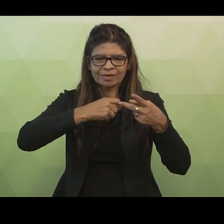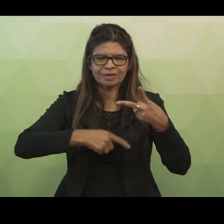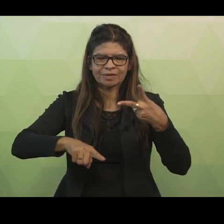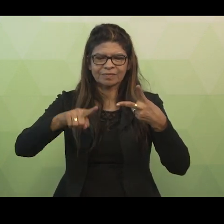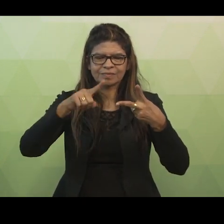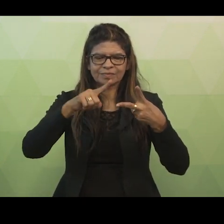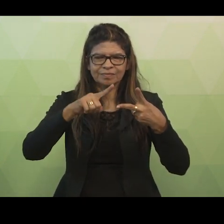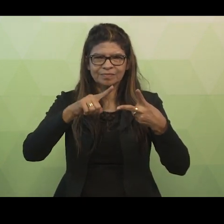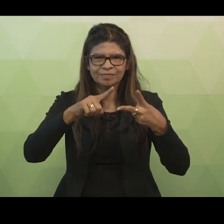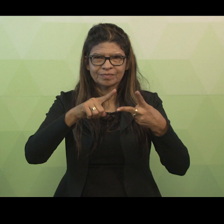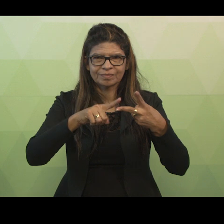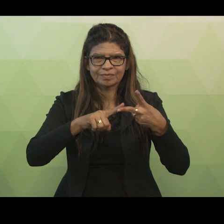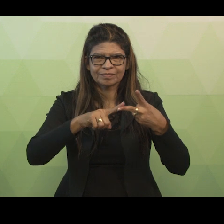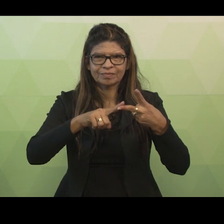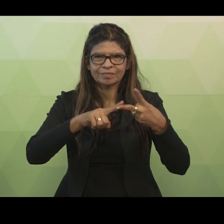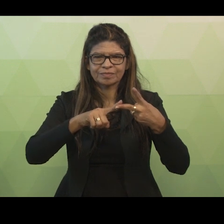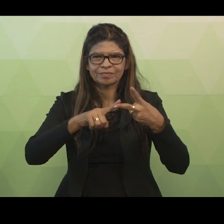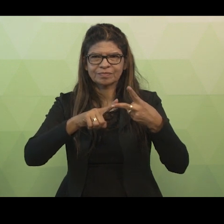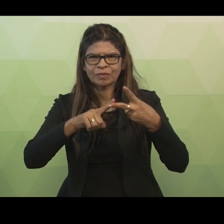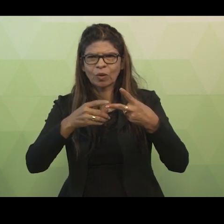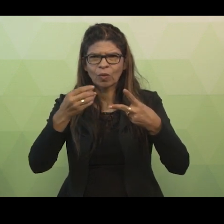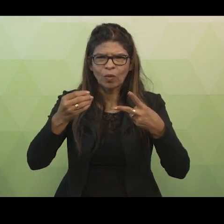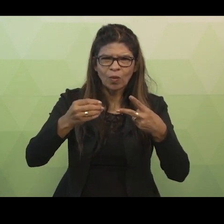para a devolução do livro.